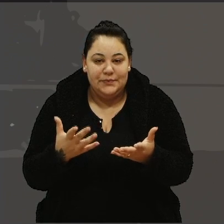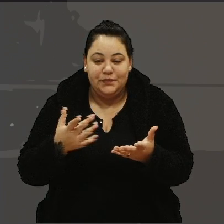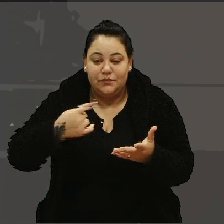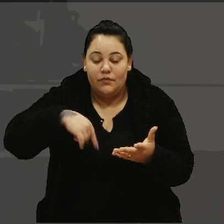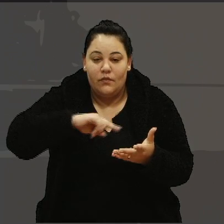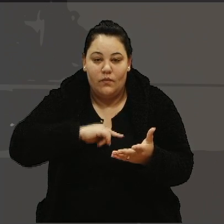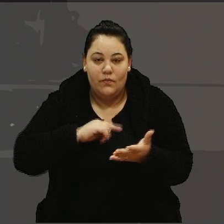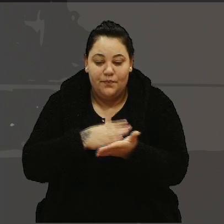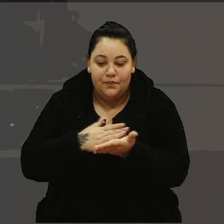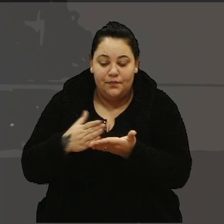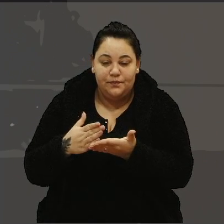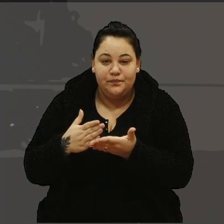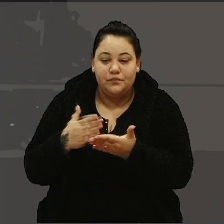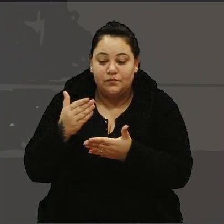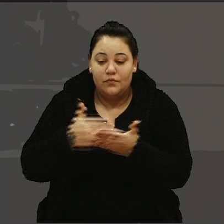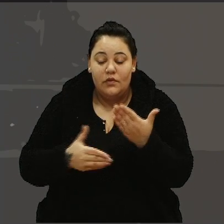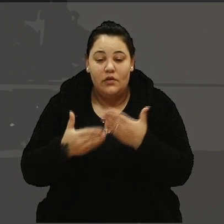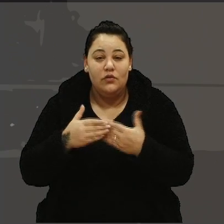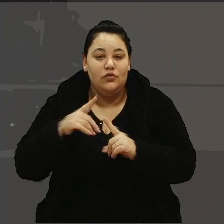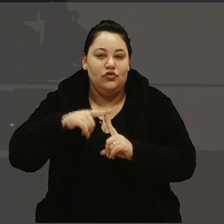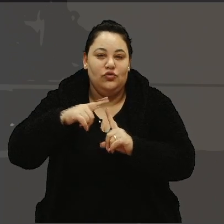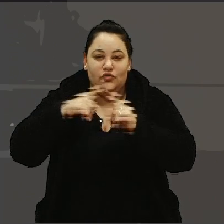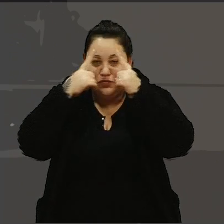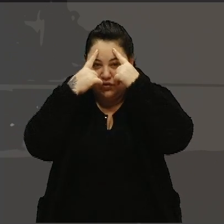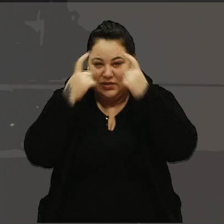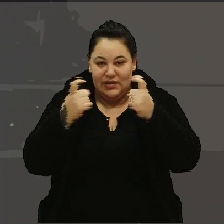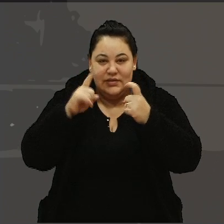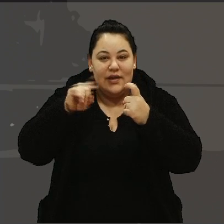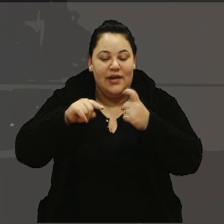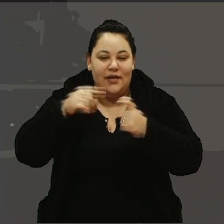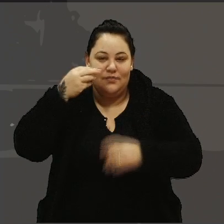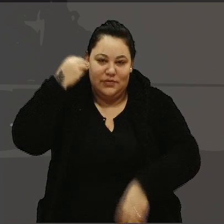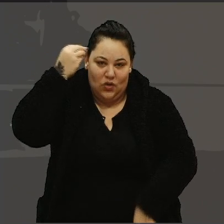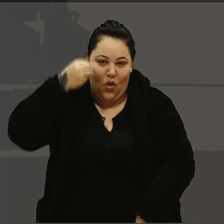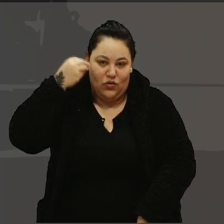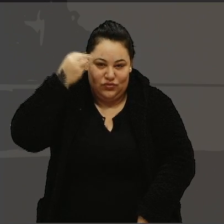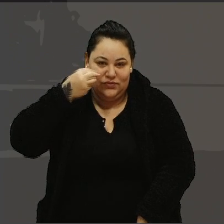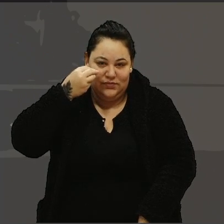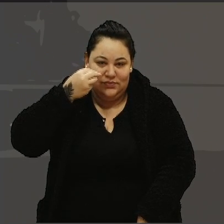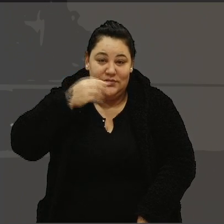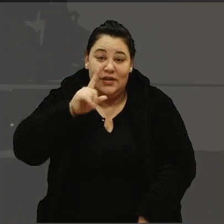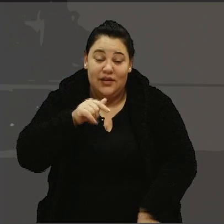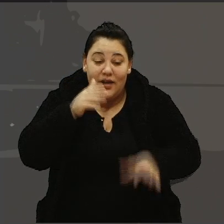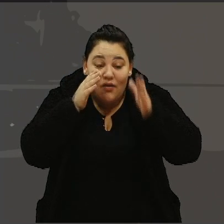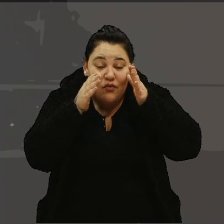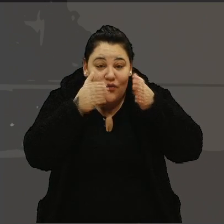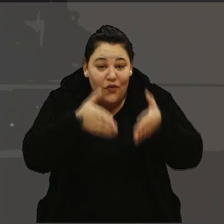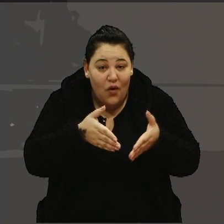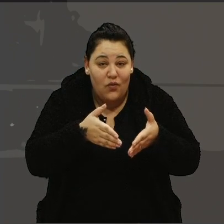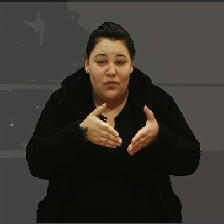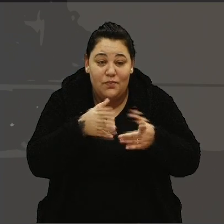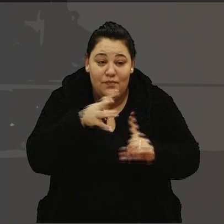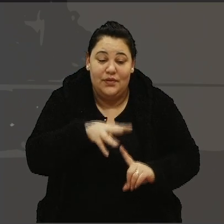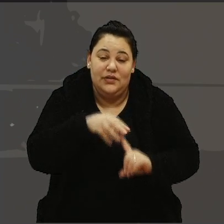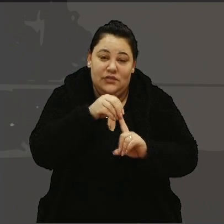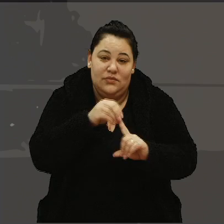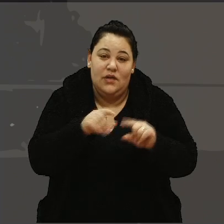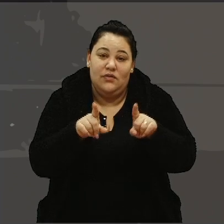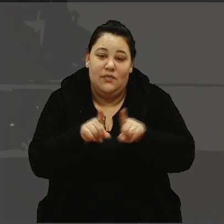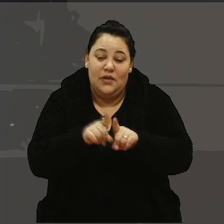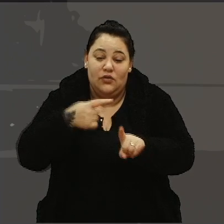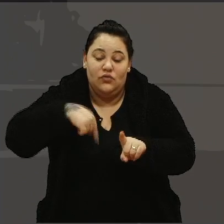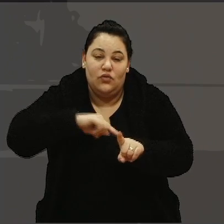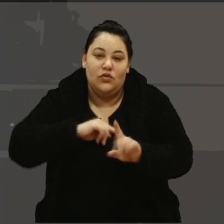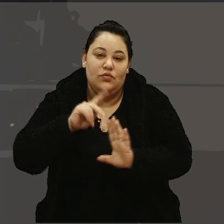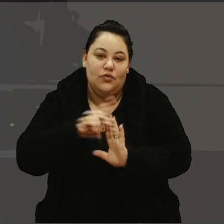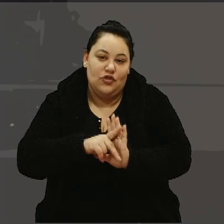de entrada para todas as violências é a violência psicológica, que vai ser o foco central do nosso